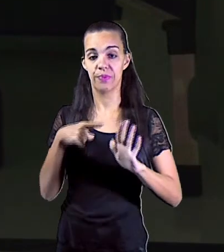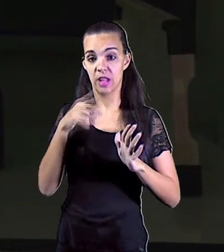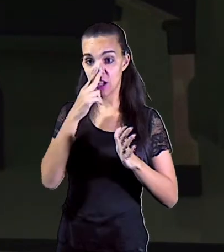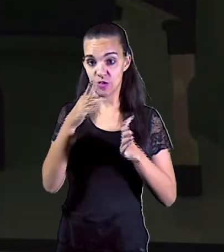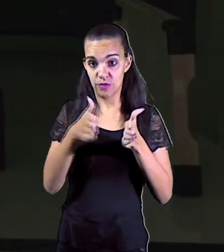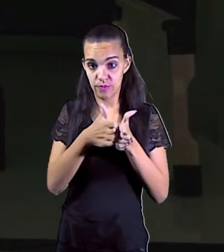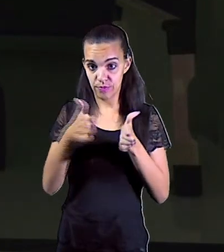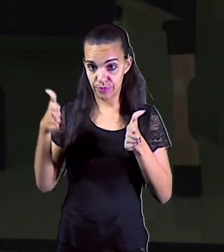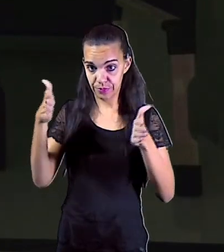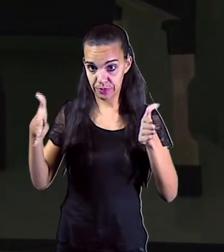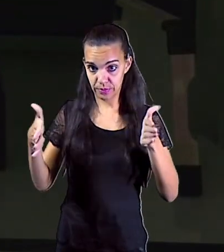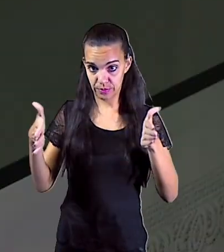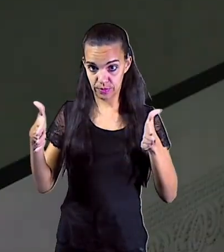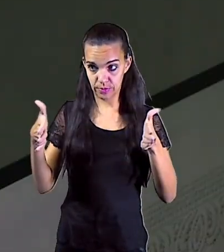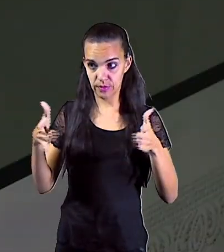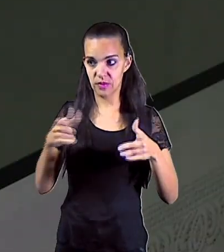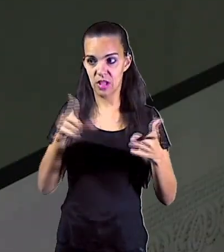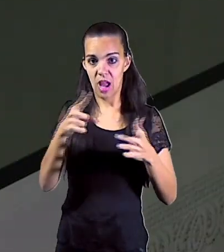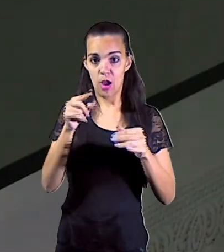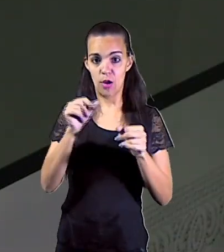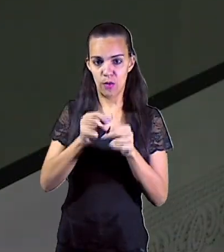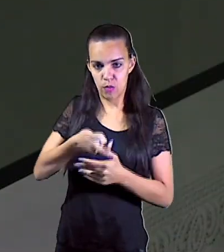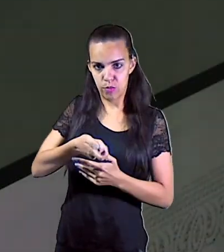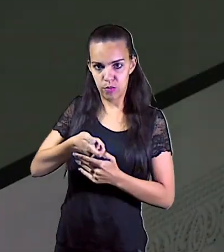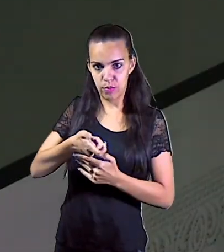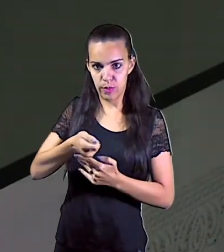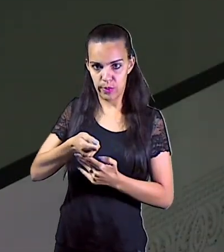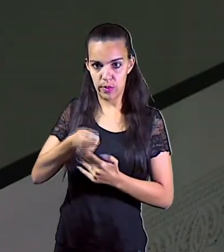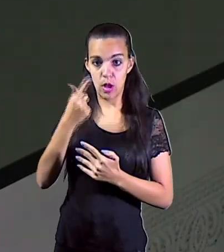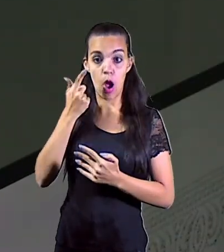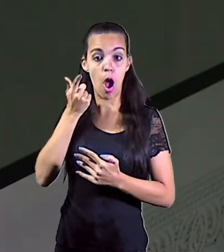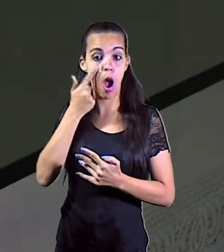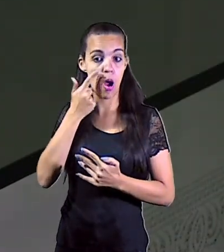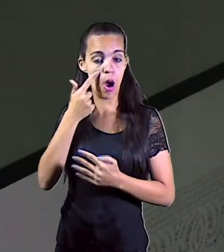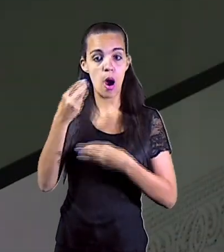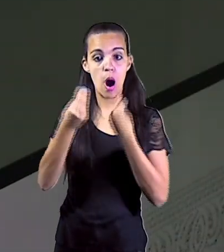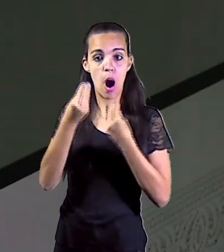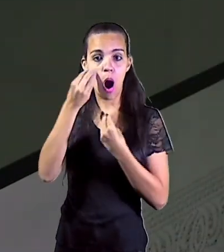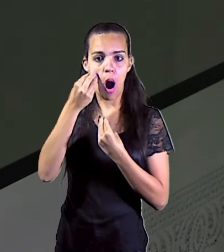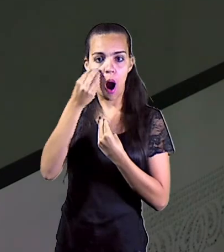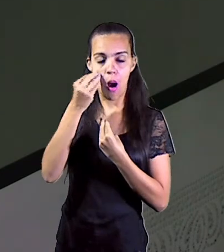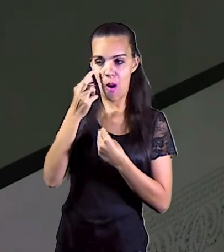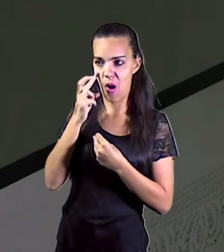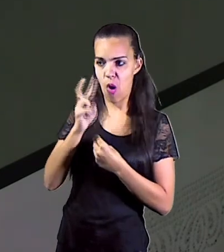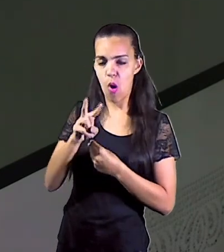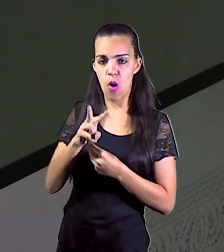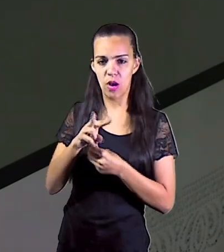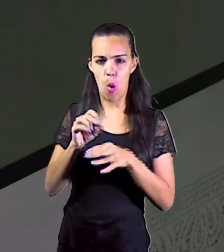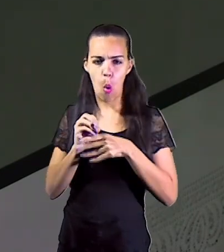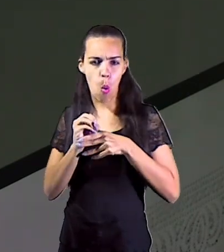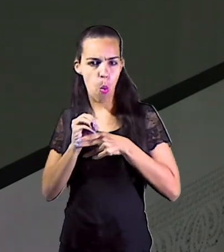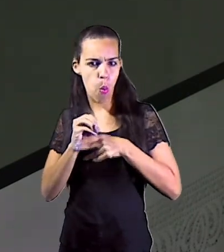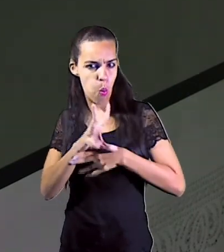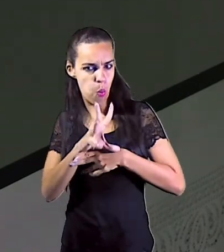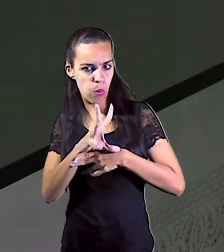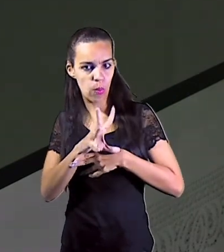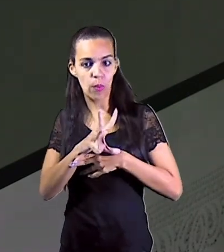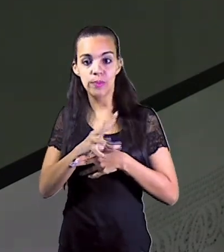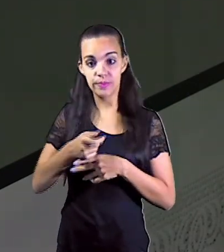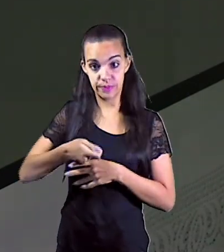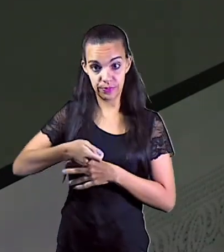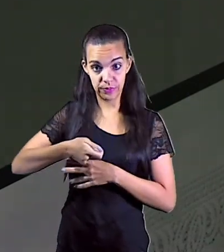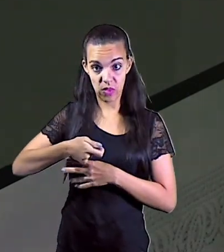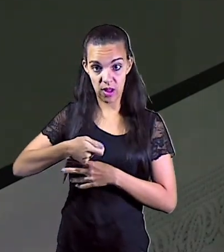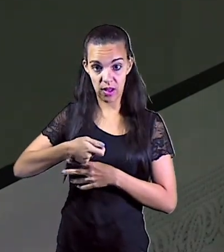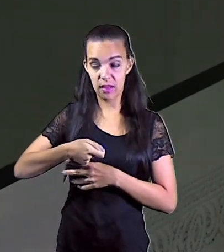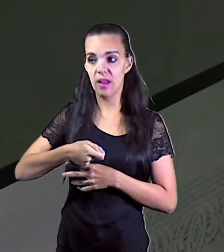aqui uma luz, aonde ela vai ser fixada lá, olha.